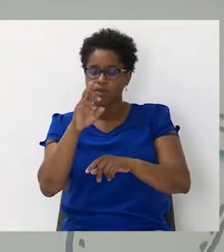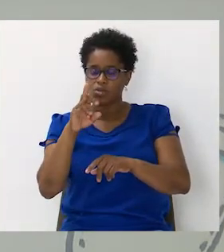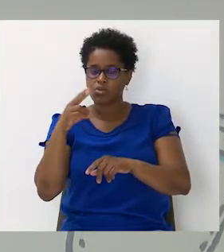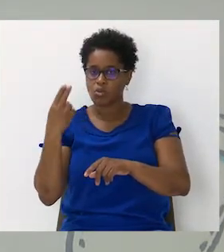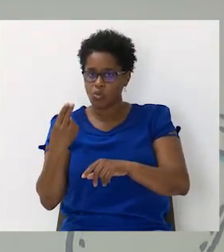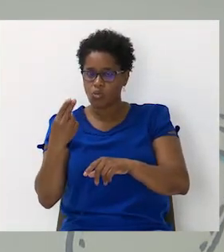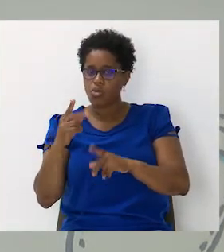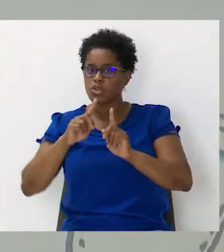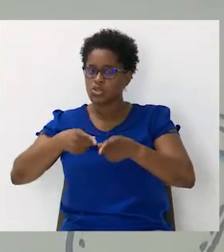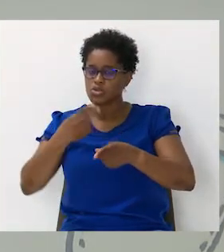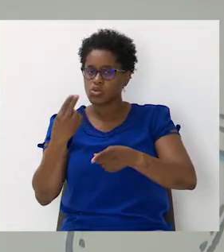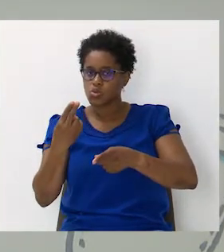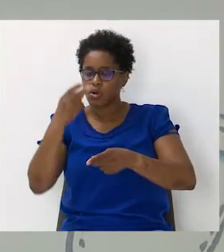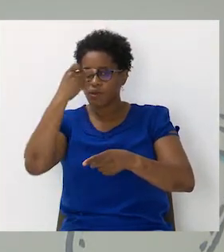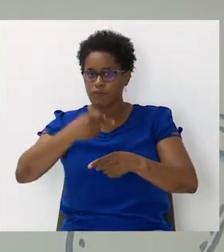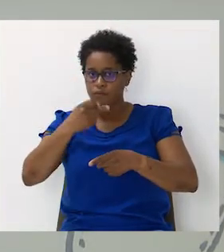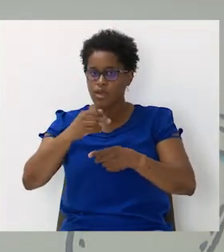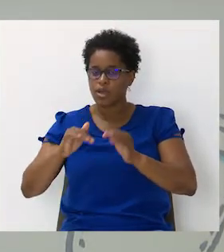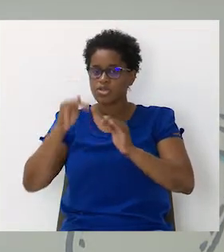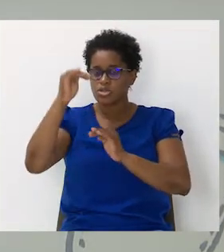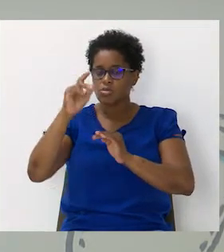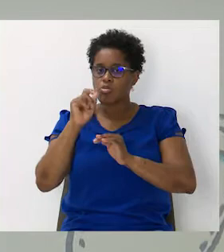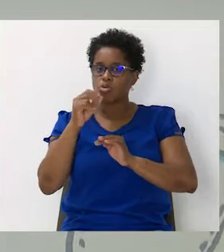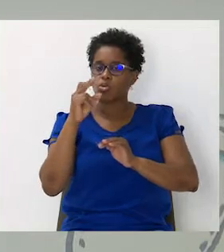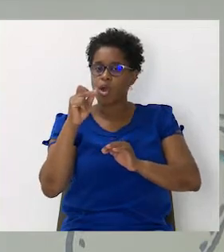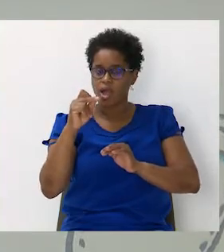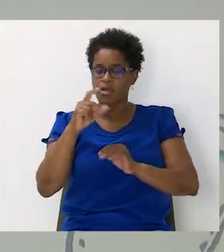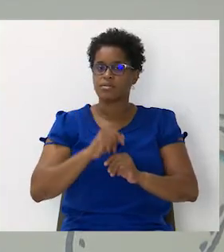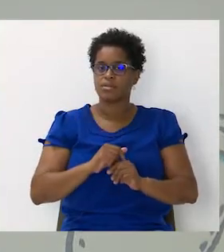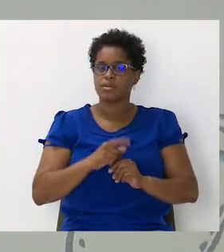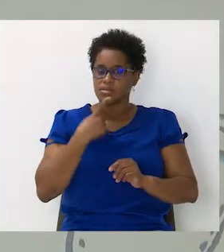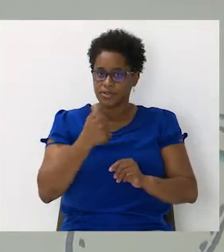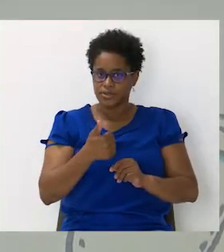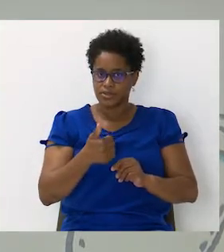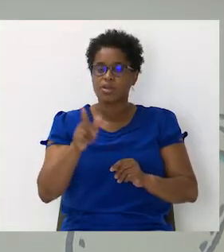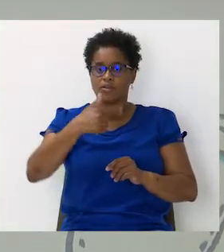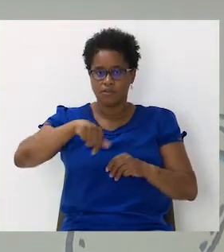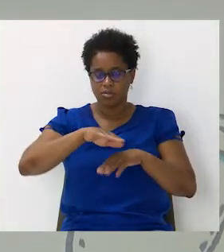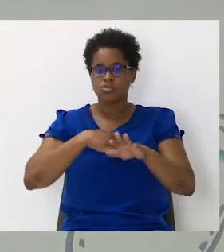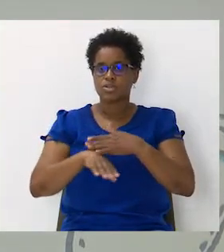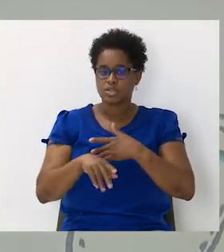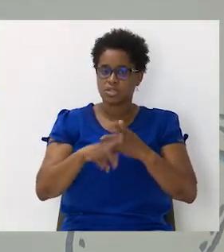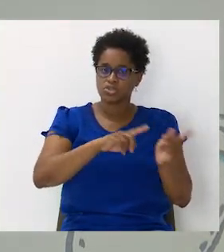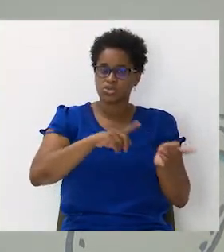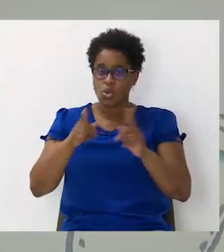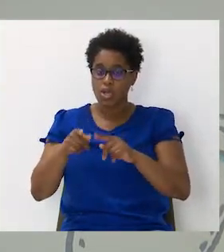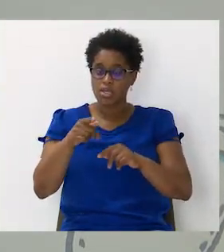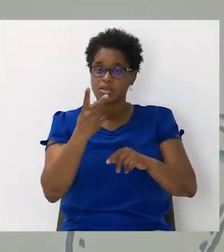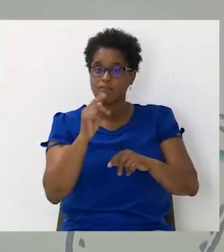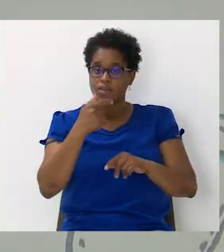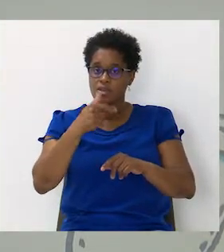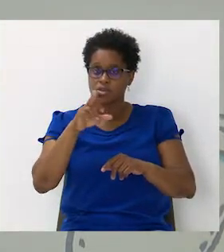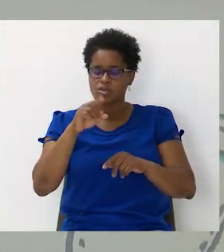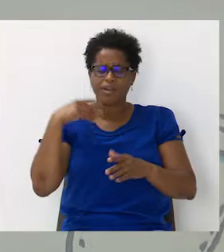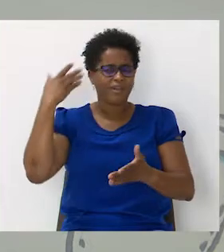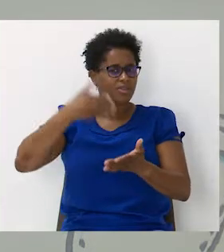U fica em cima do ponto A. Tá certo? Vamos deslocar esse vetor